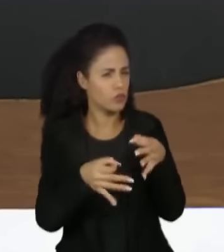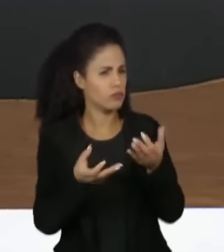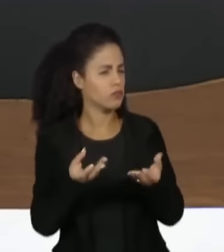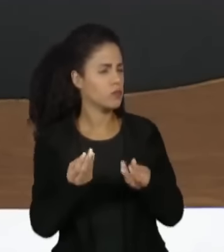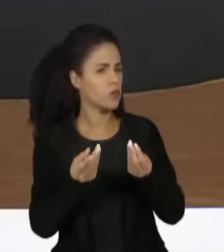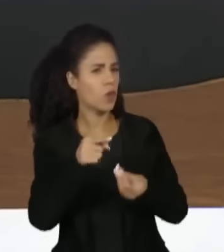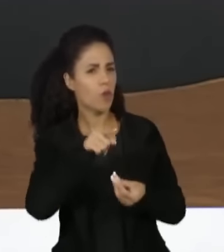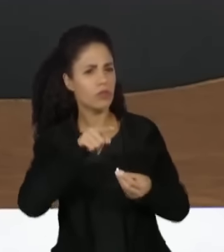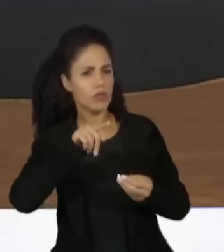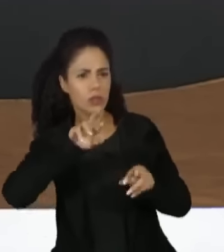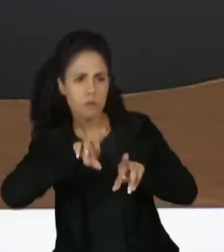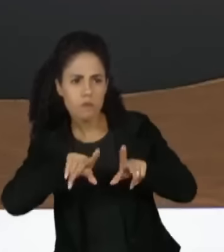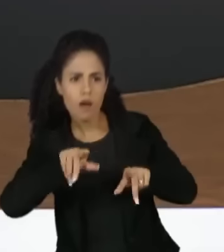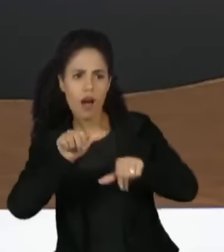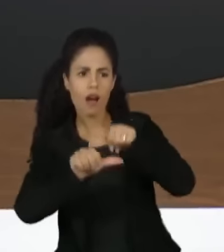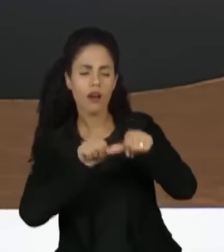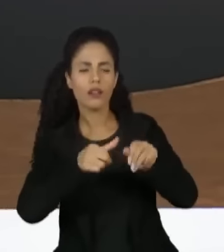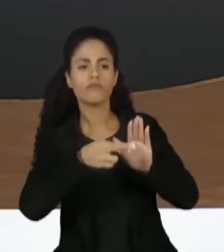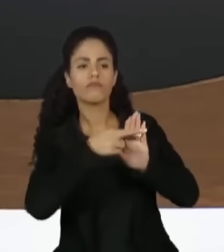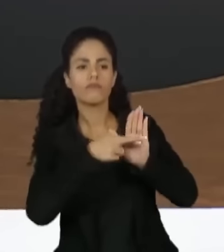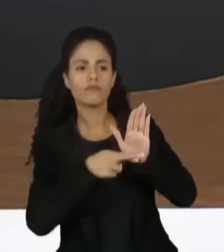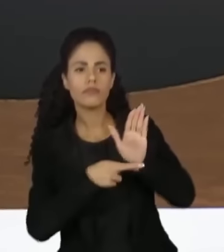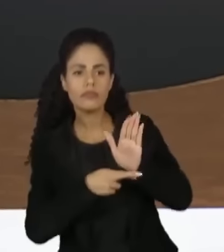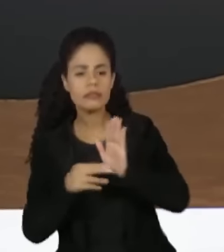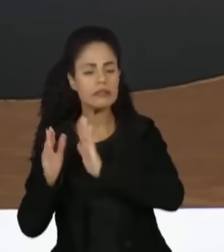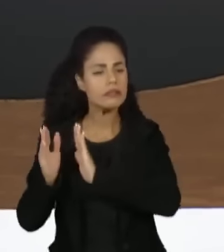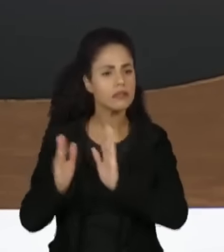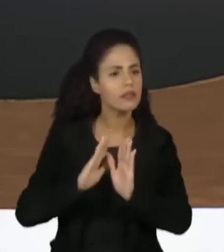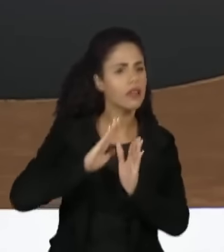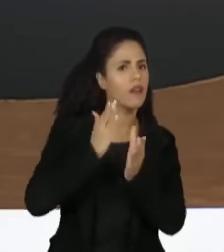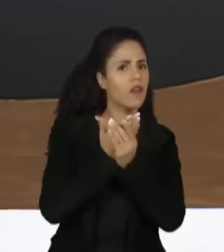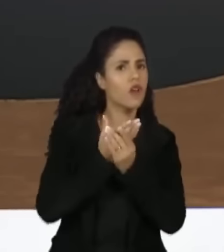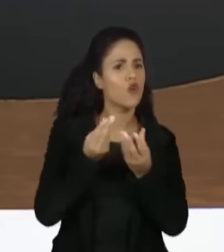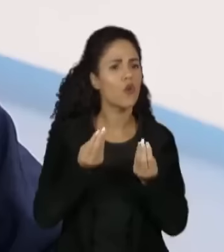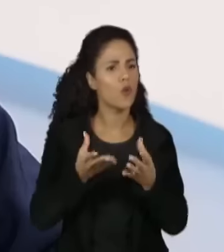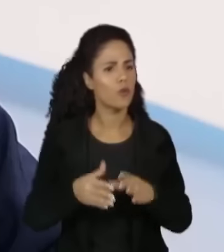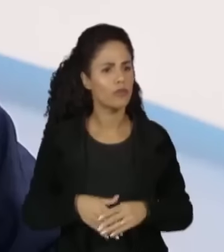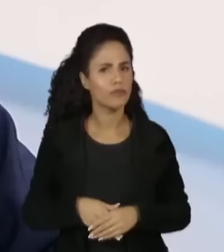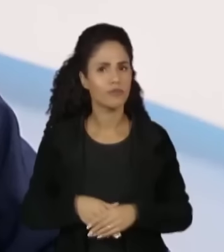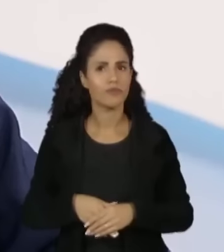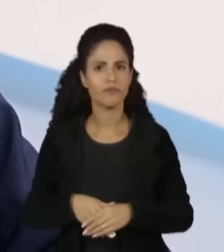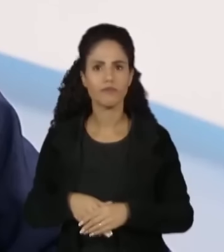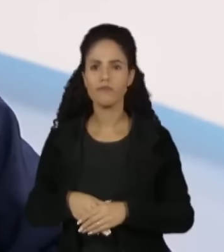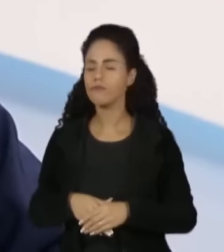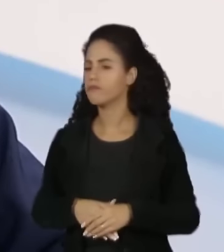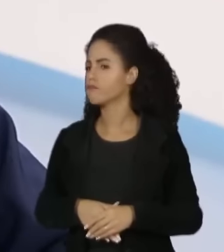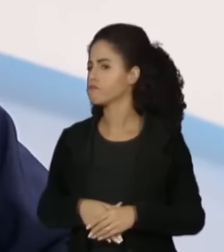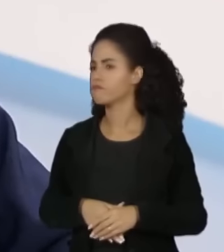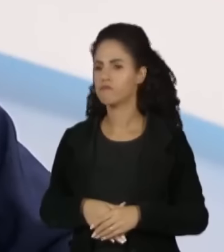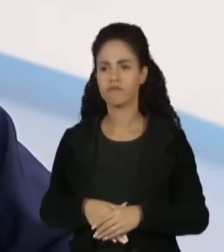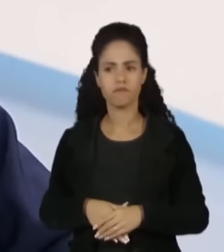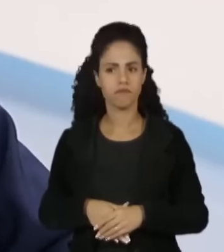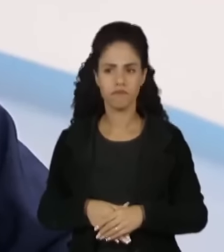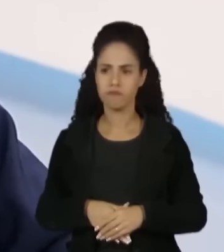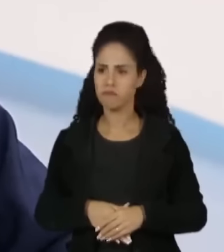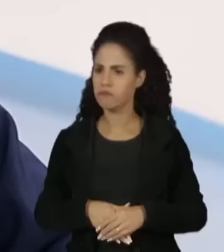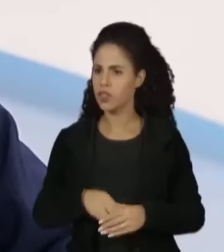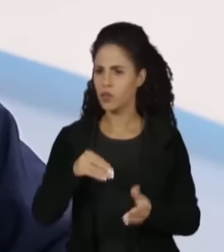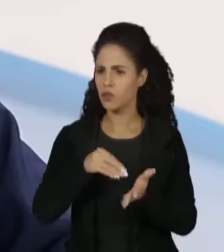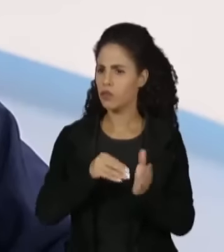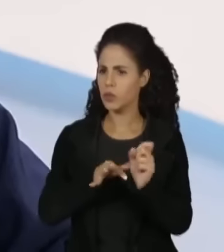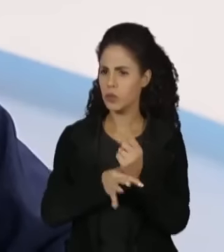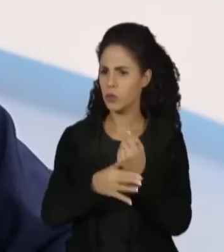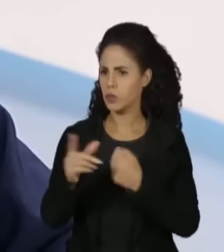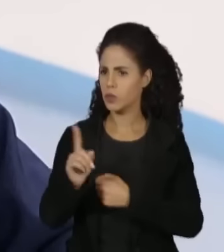de decisões e de linhas a depender do vento? Não, insegurança jurídica não.